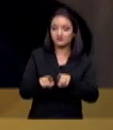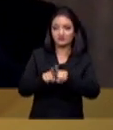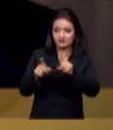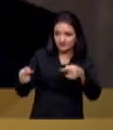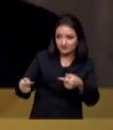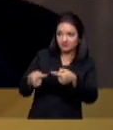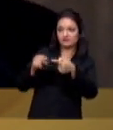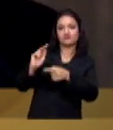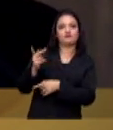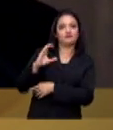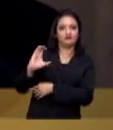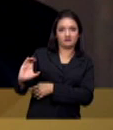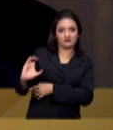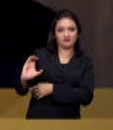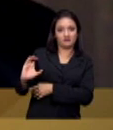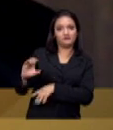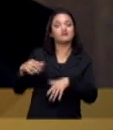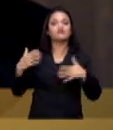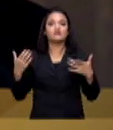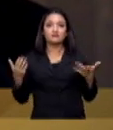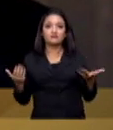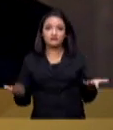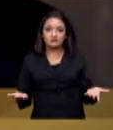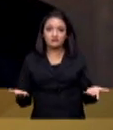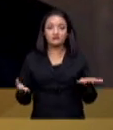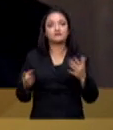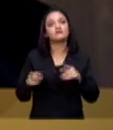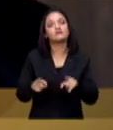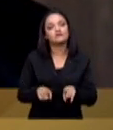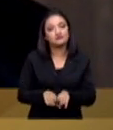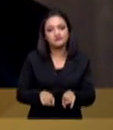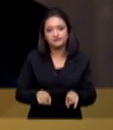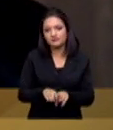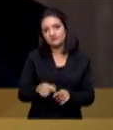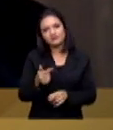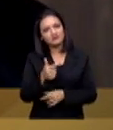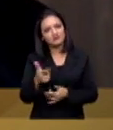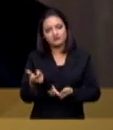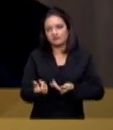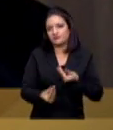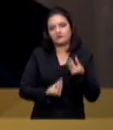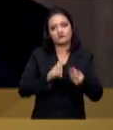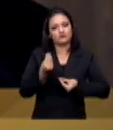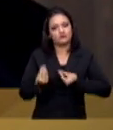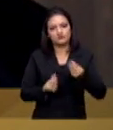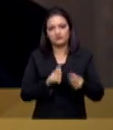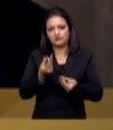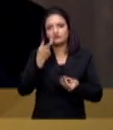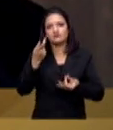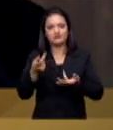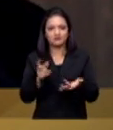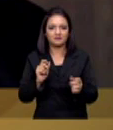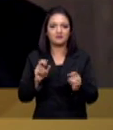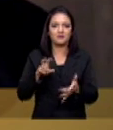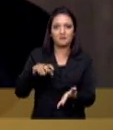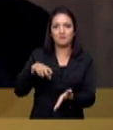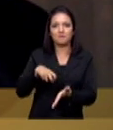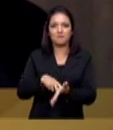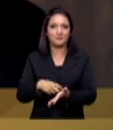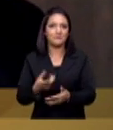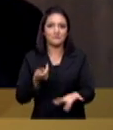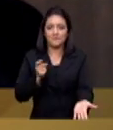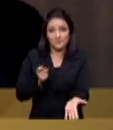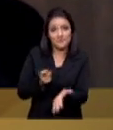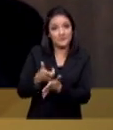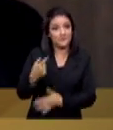do habeas corpus, sendo que nesse também não há que se falar em condenação em honorários.